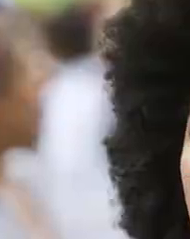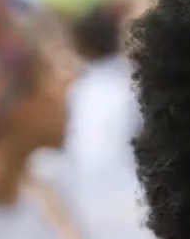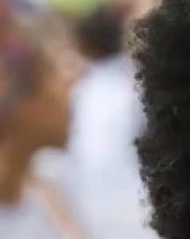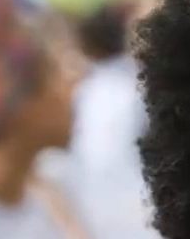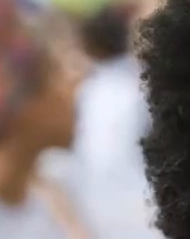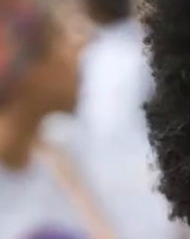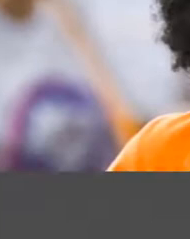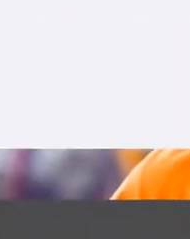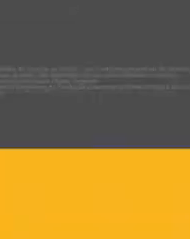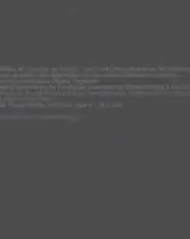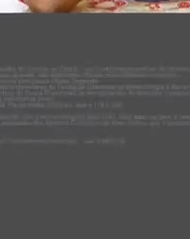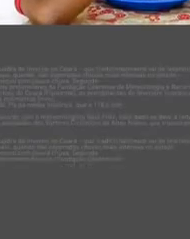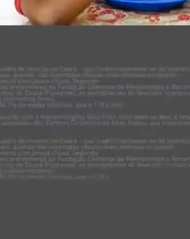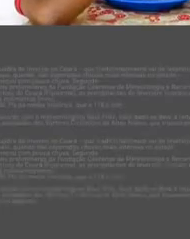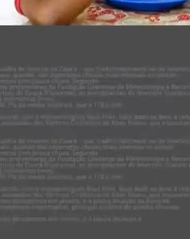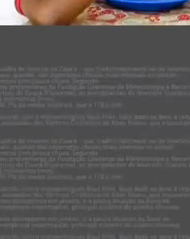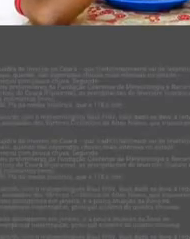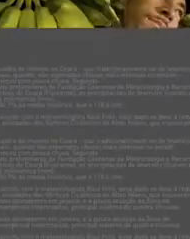min